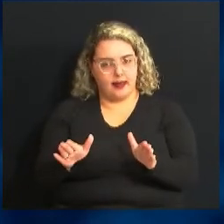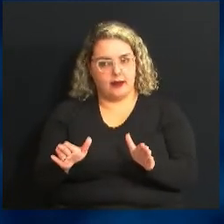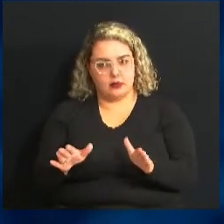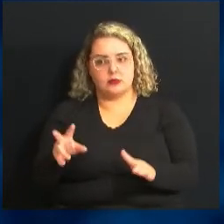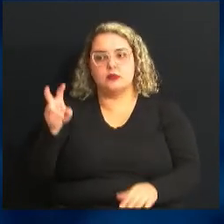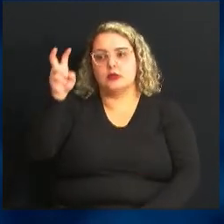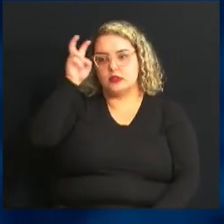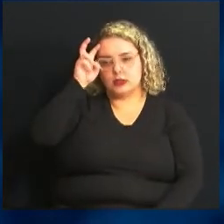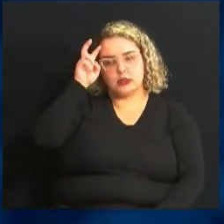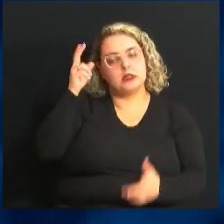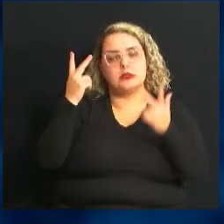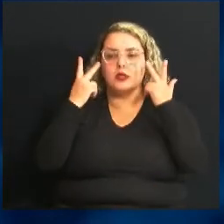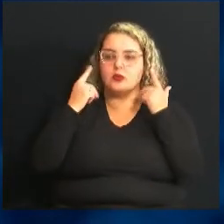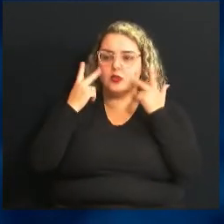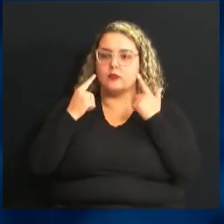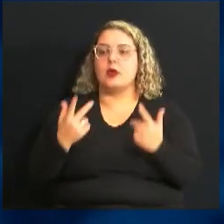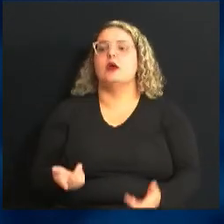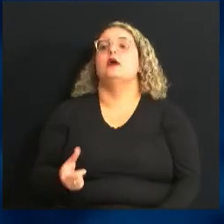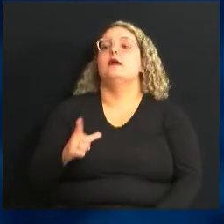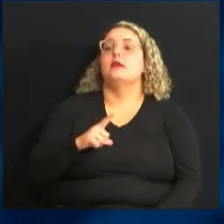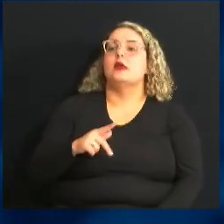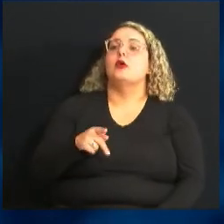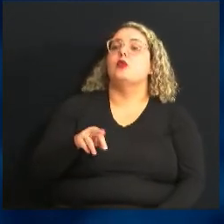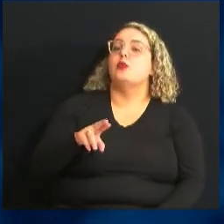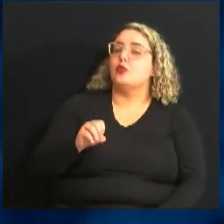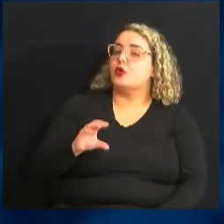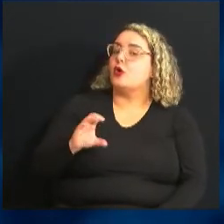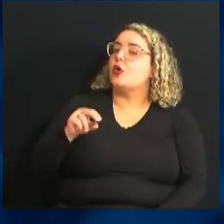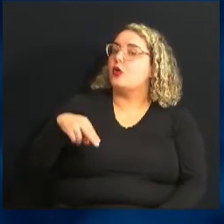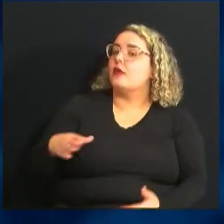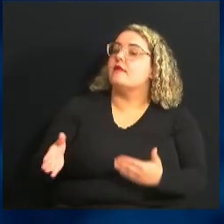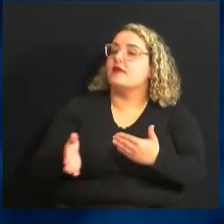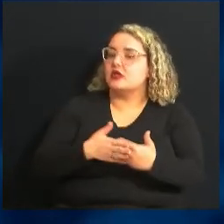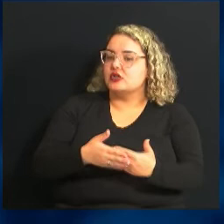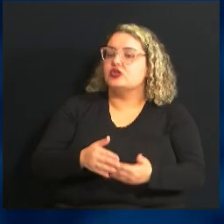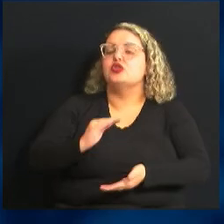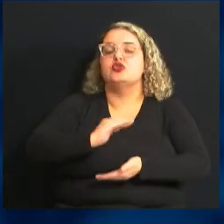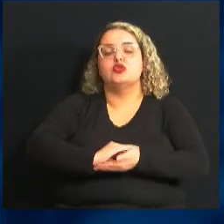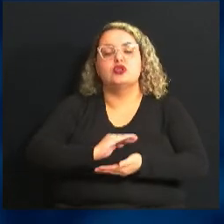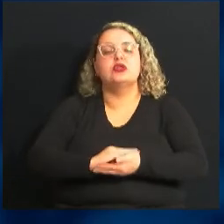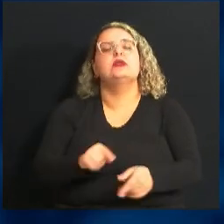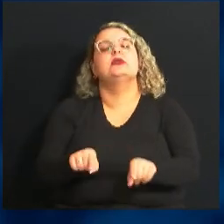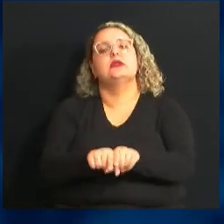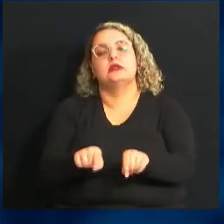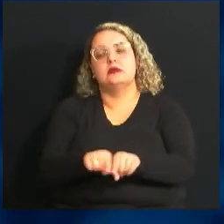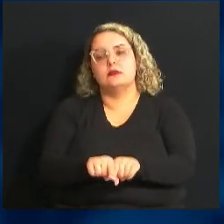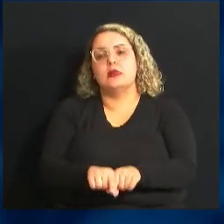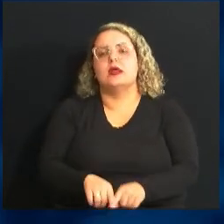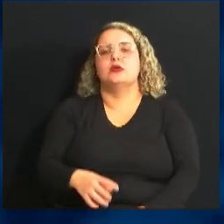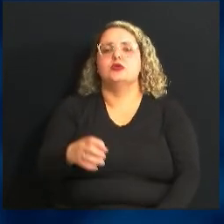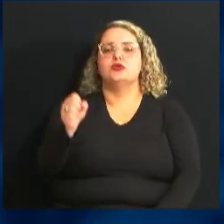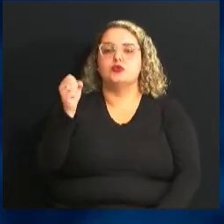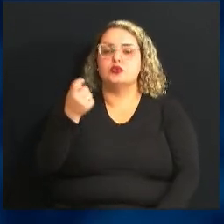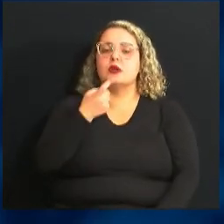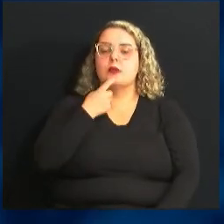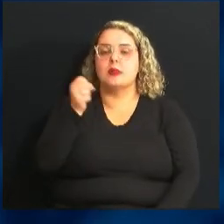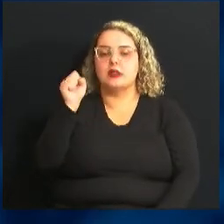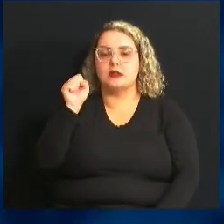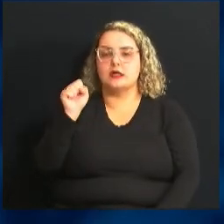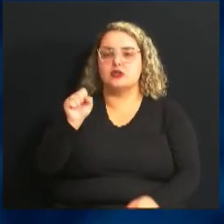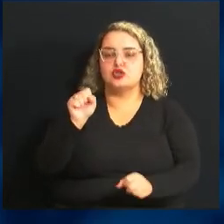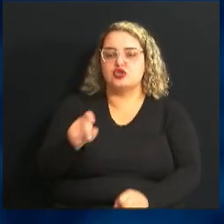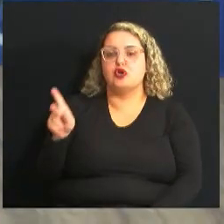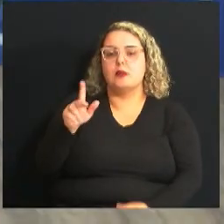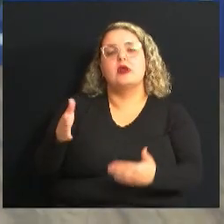quinta-feira. Temos ainda o Procon fechado e a unidade do Poupa Tempo também, que fica lá no Campinas Shopping, fechada.